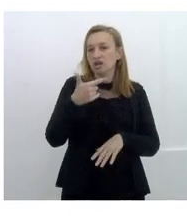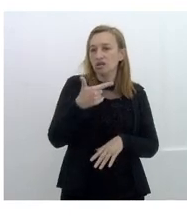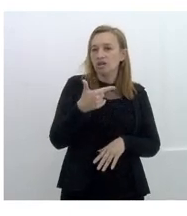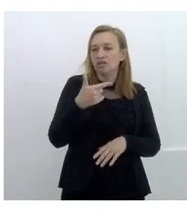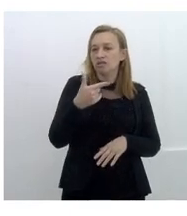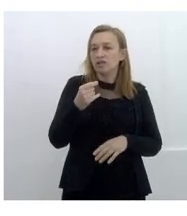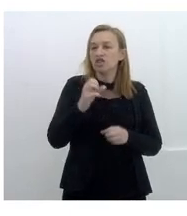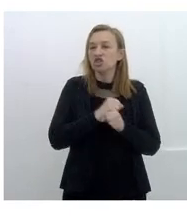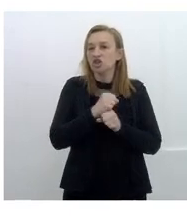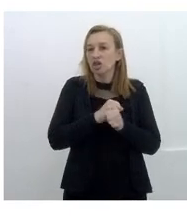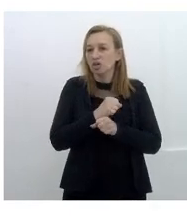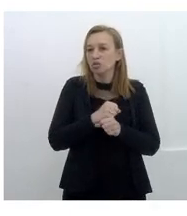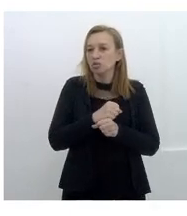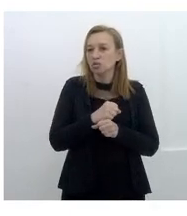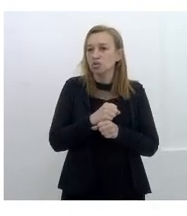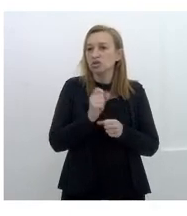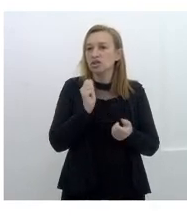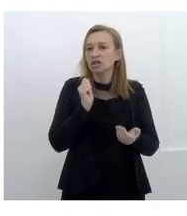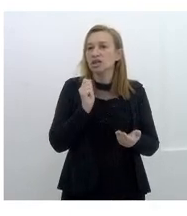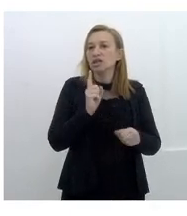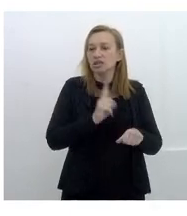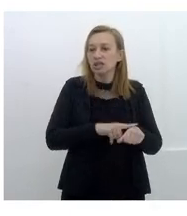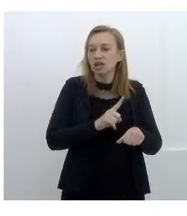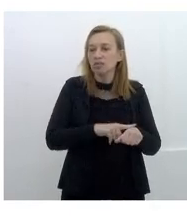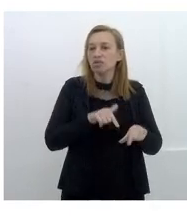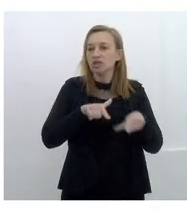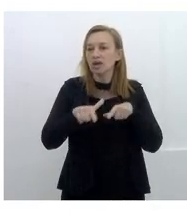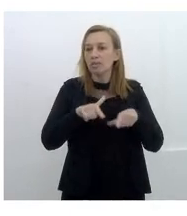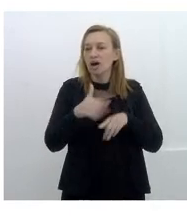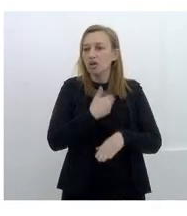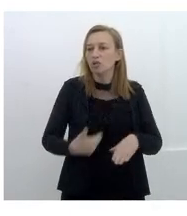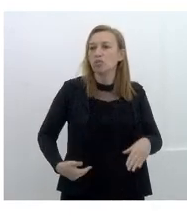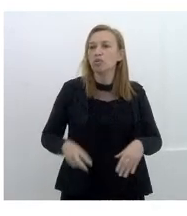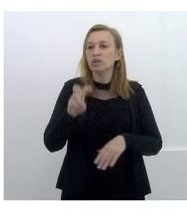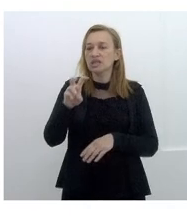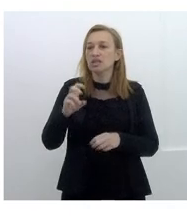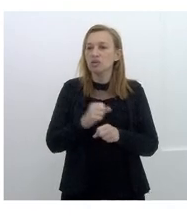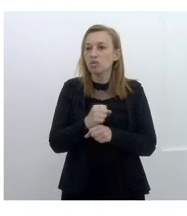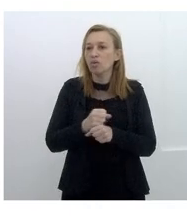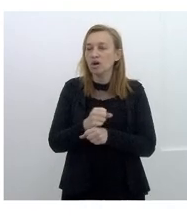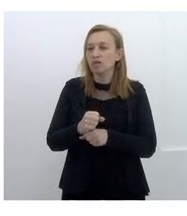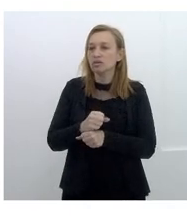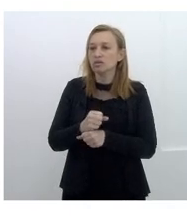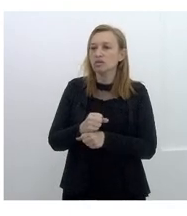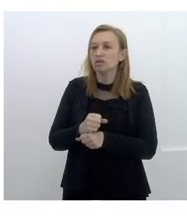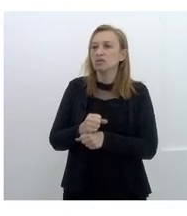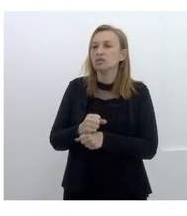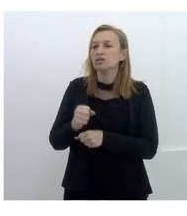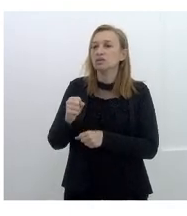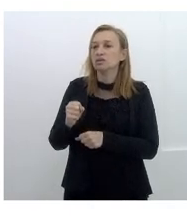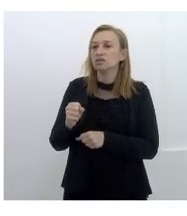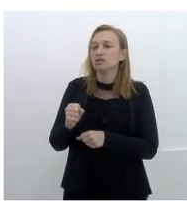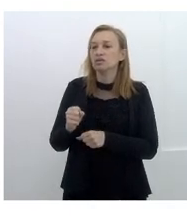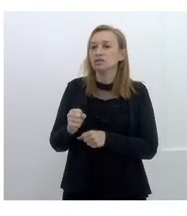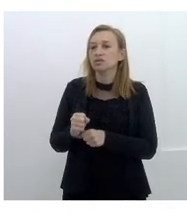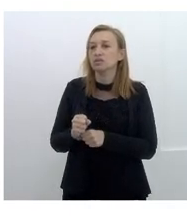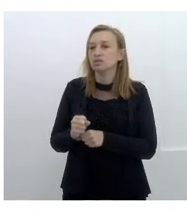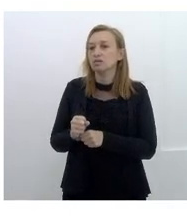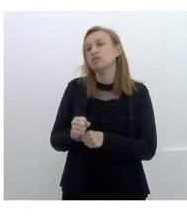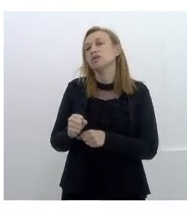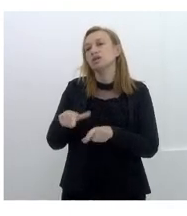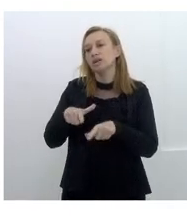anos de tempo de serviço público e cinco anos no cargo em que se der a aposentadoria